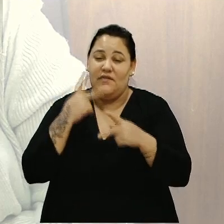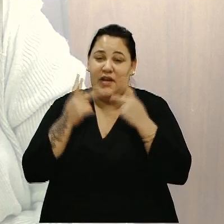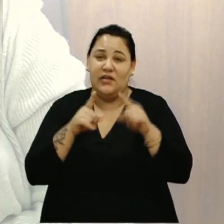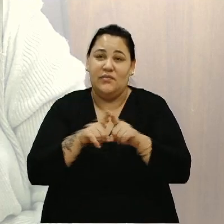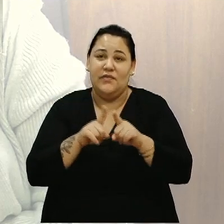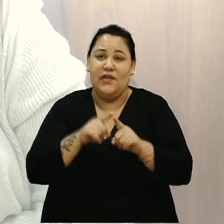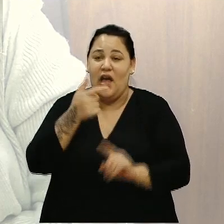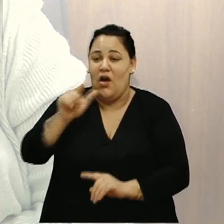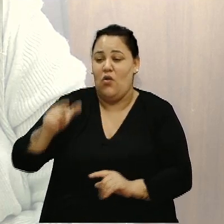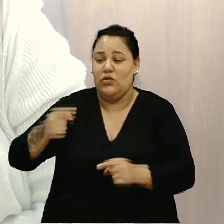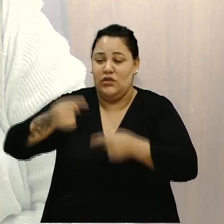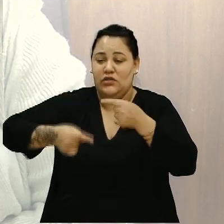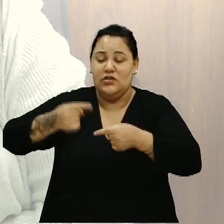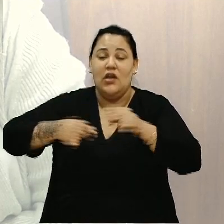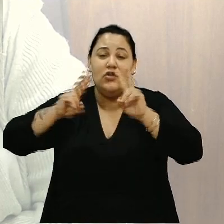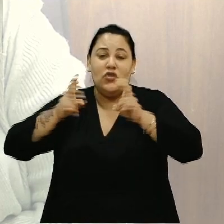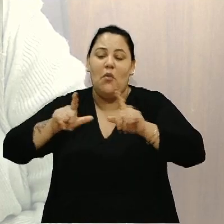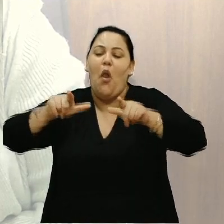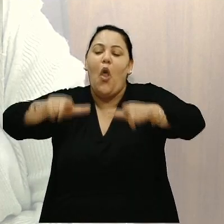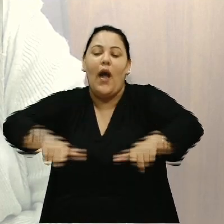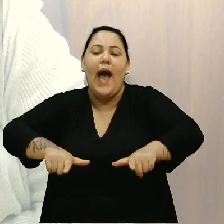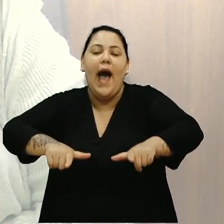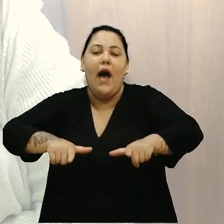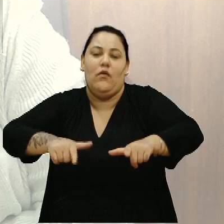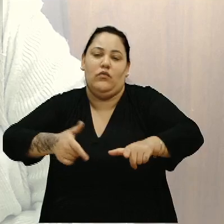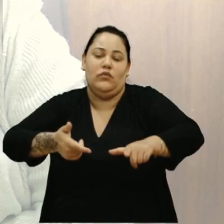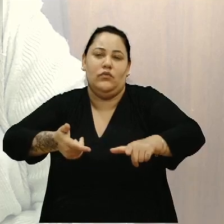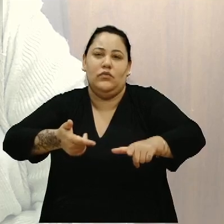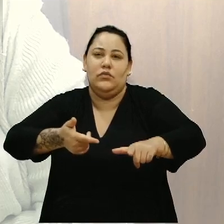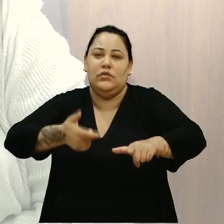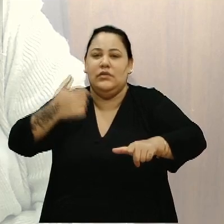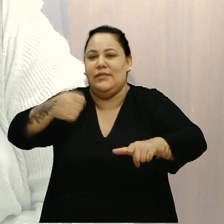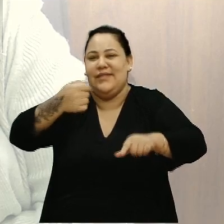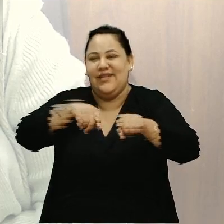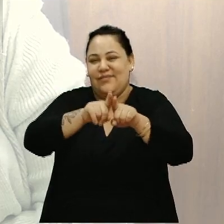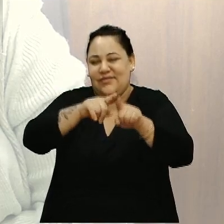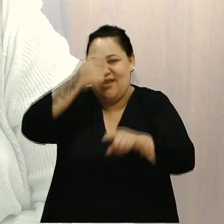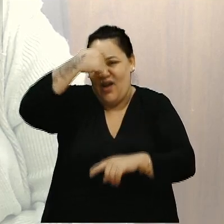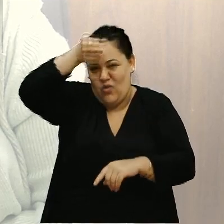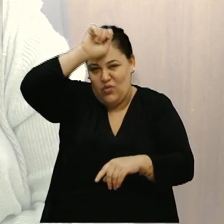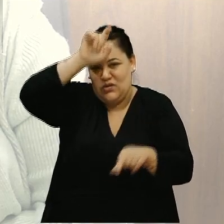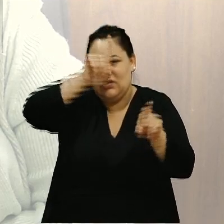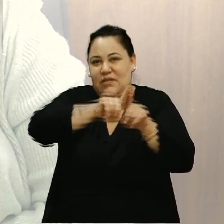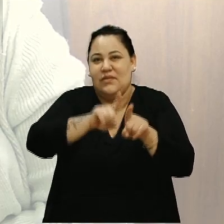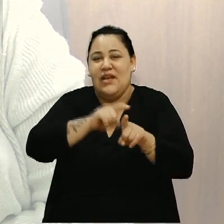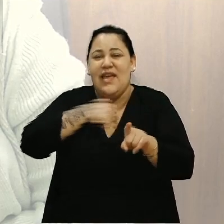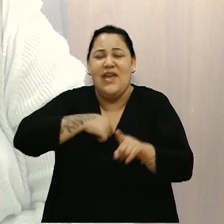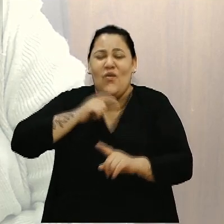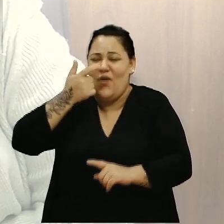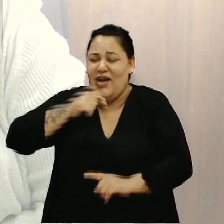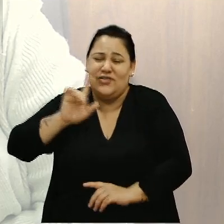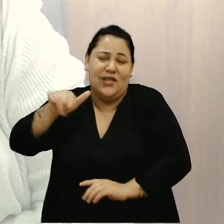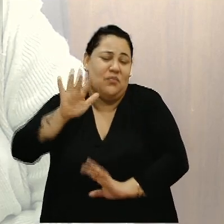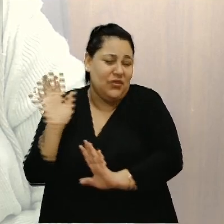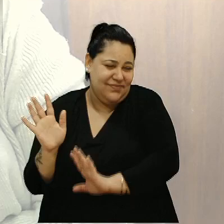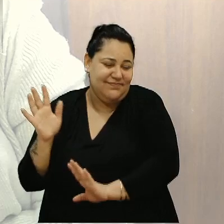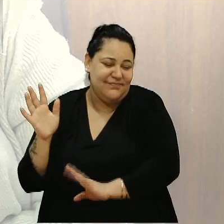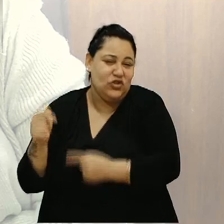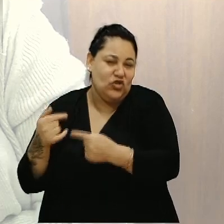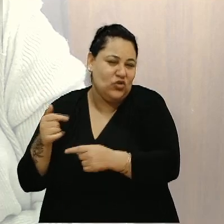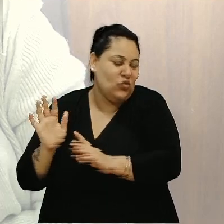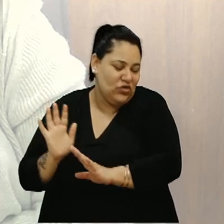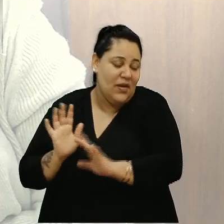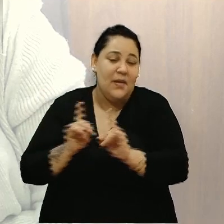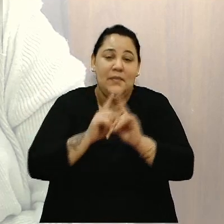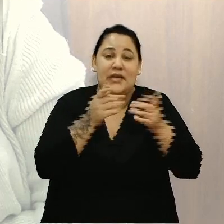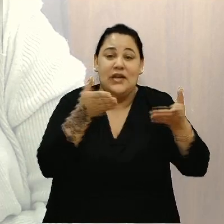outras discussões sobre onde vai ser, tem essa questão da UX, né? Não, acho que isso é secundário. Agora é saber que